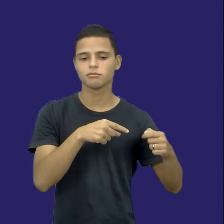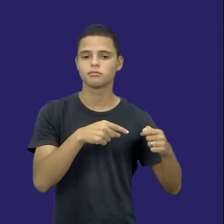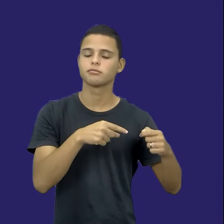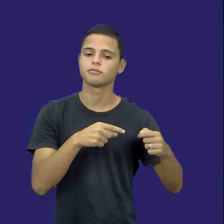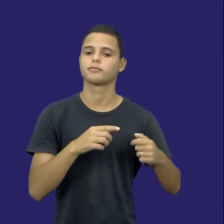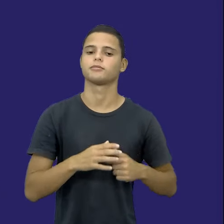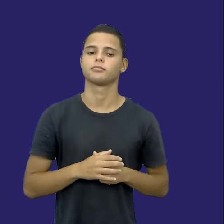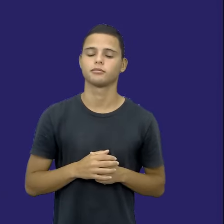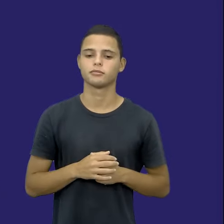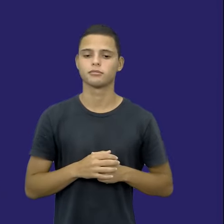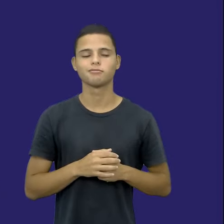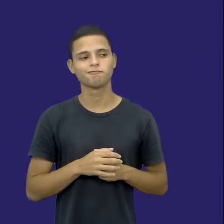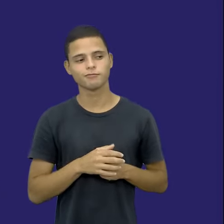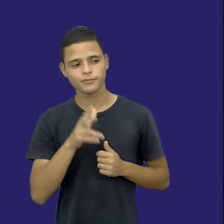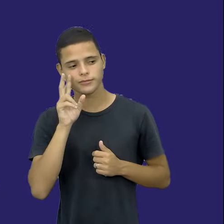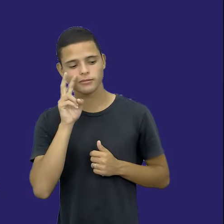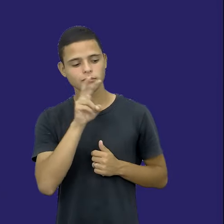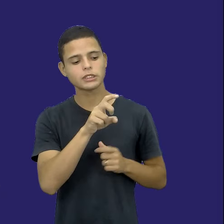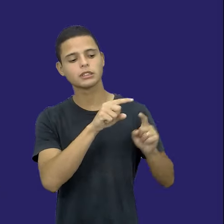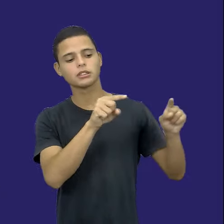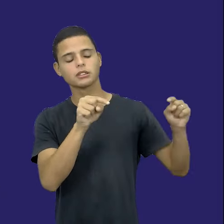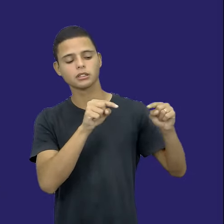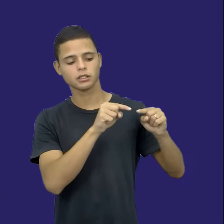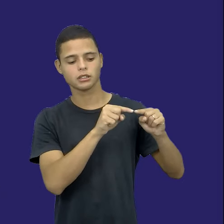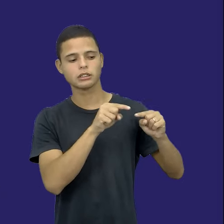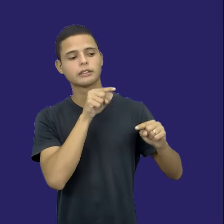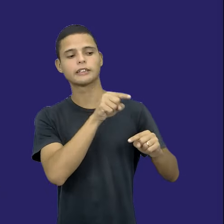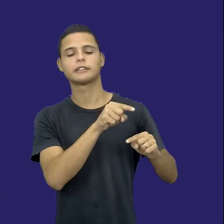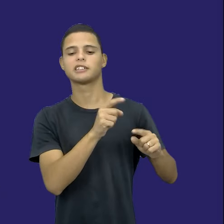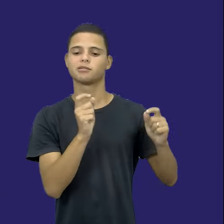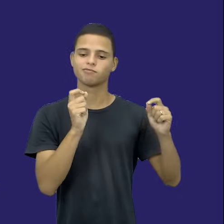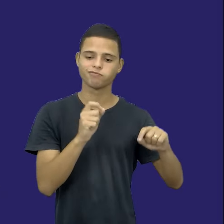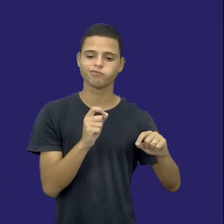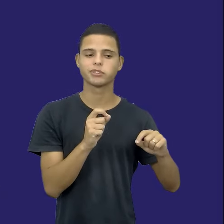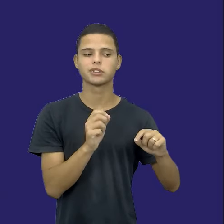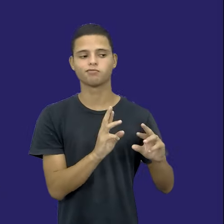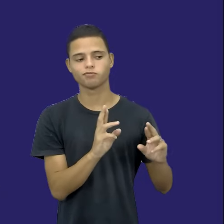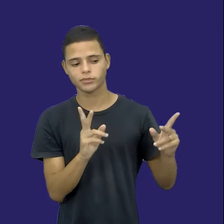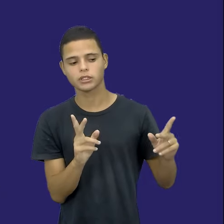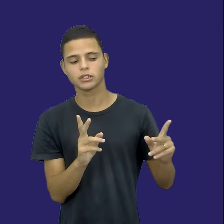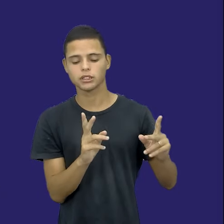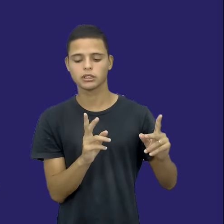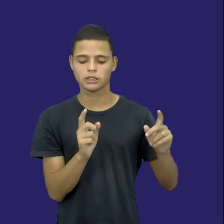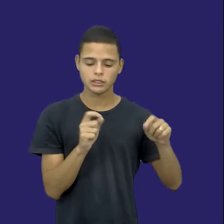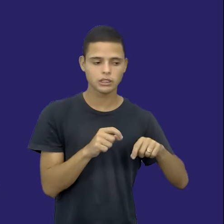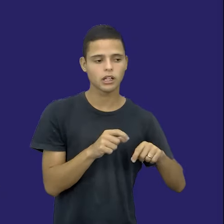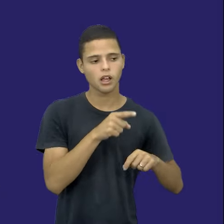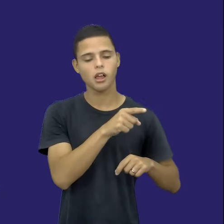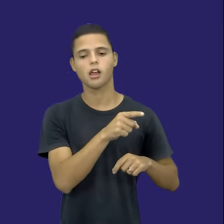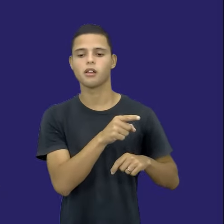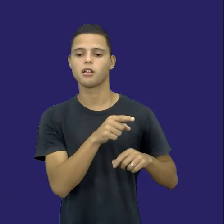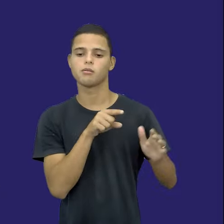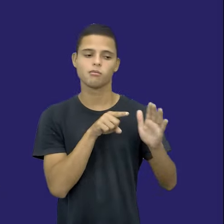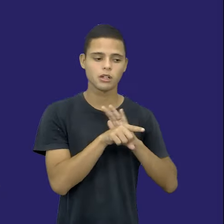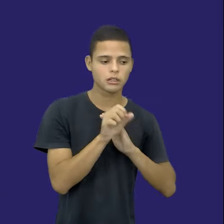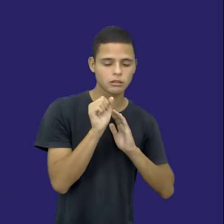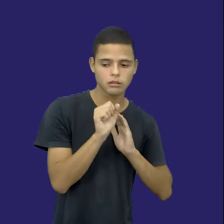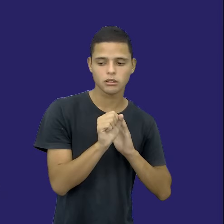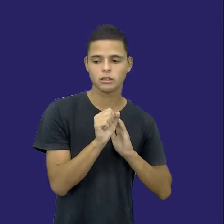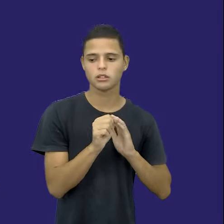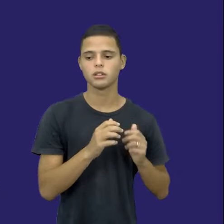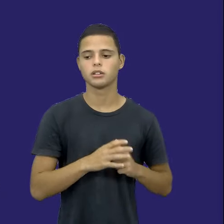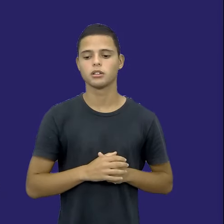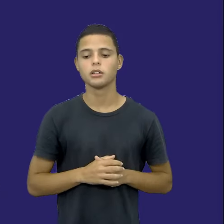que a gente olhar ali para a sala de aula e falar assim, nossa, aqui eu posso fazer um pouquinho diferente, aqui eu posso fazer uma pergunta, isso daí é todo